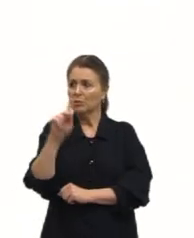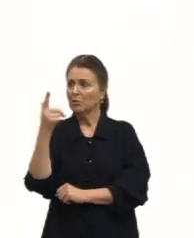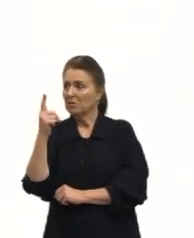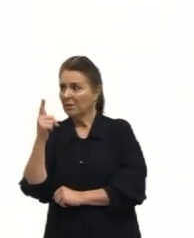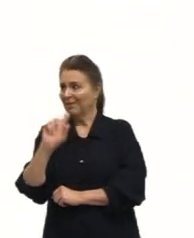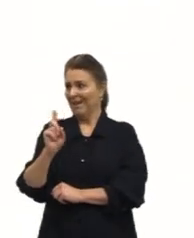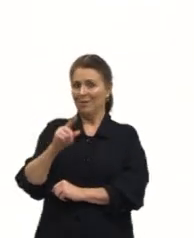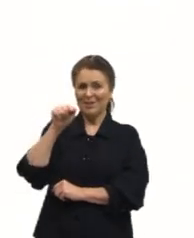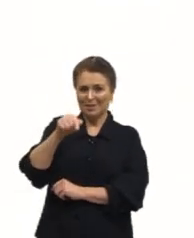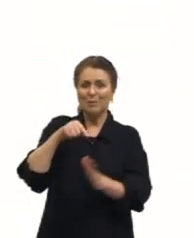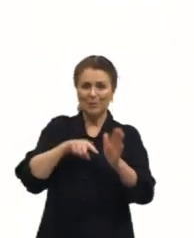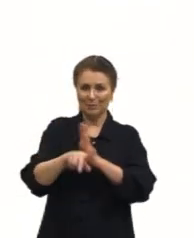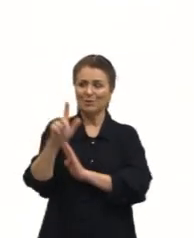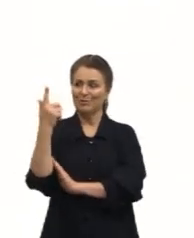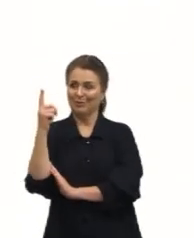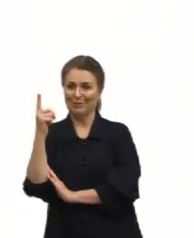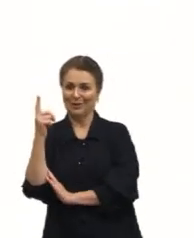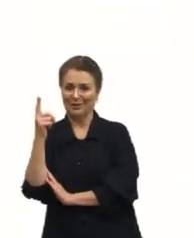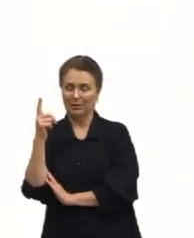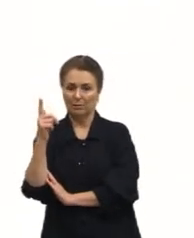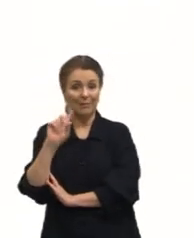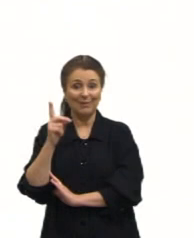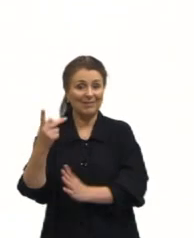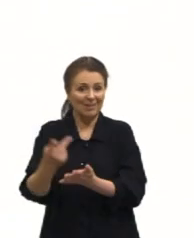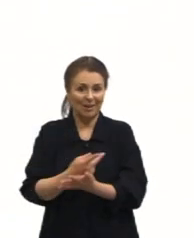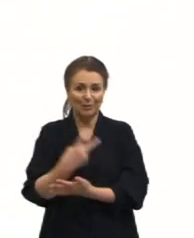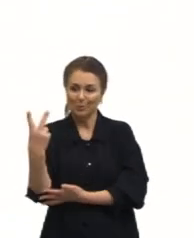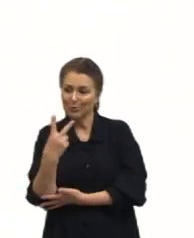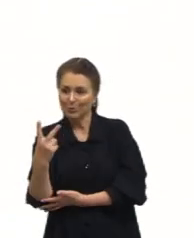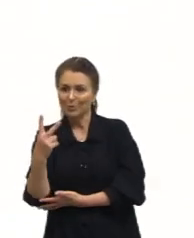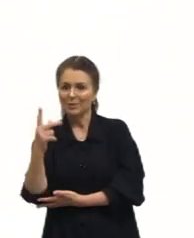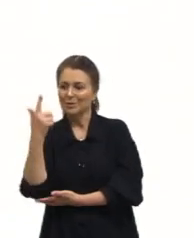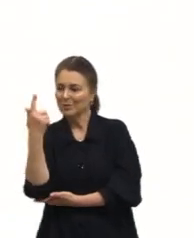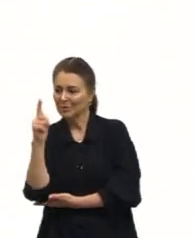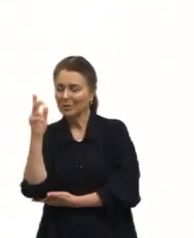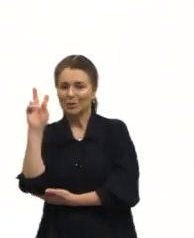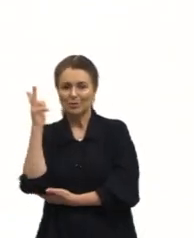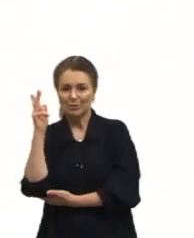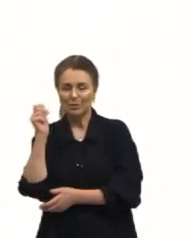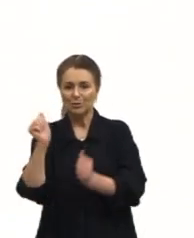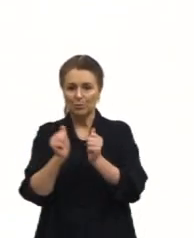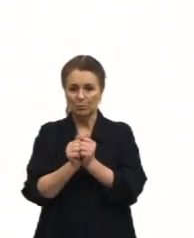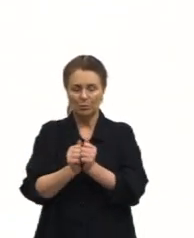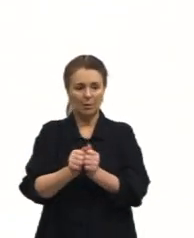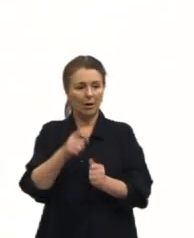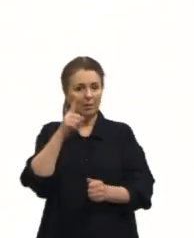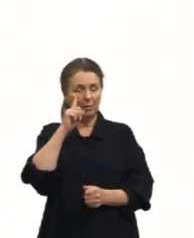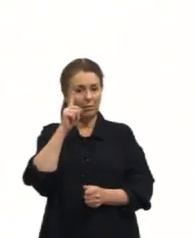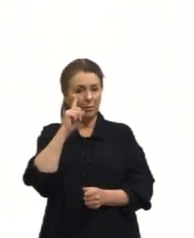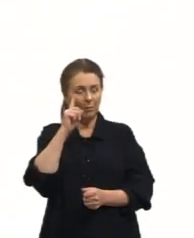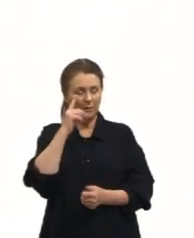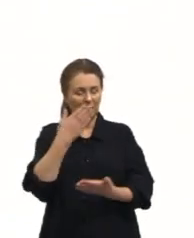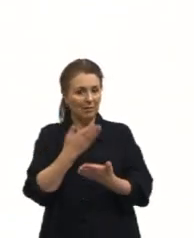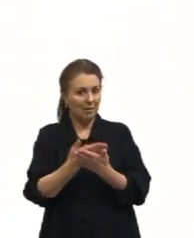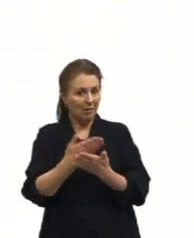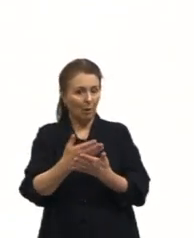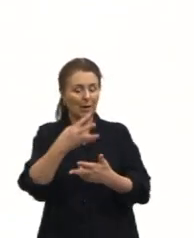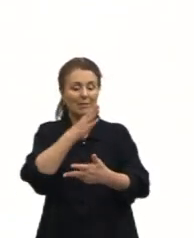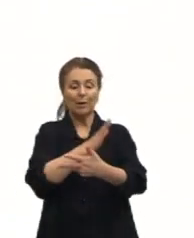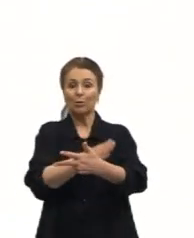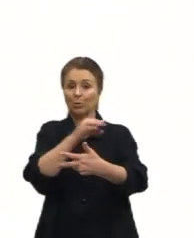e nenhum dos dois tá errado porque elas abordam os dois né e eu fui ver também as aulas do Enem pra gente ver mais ou menos